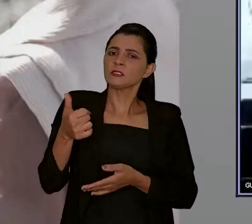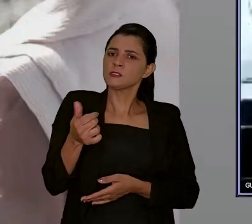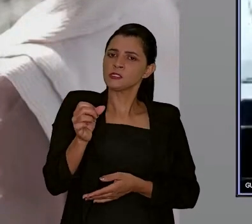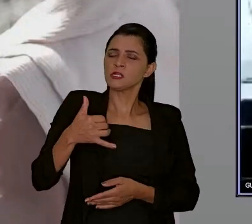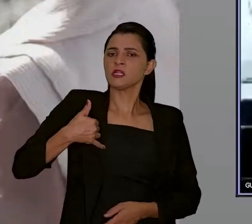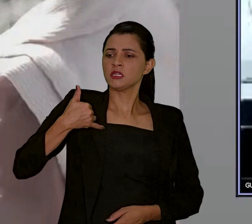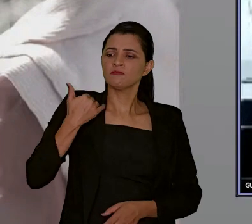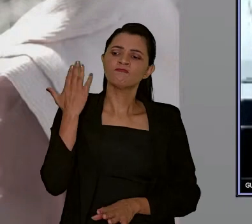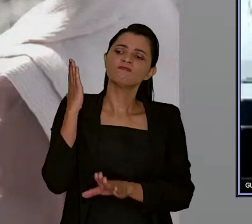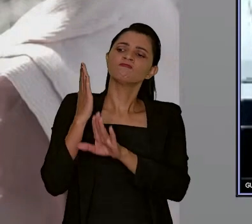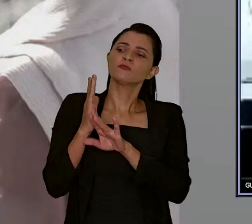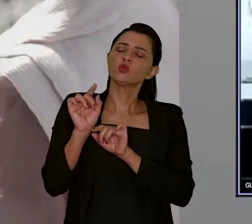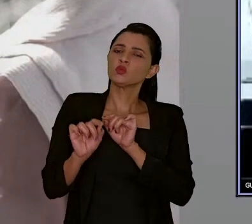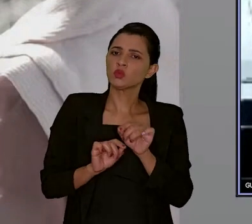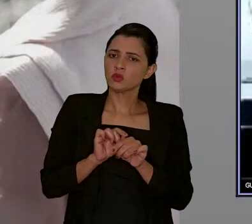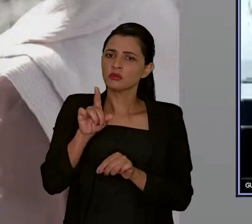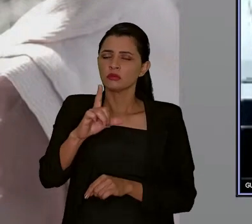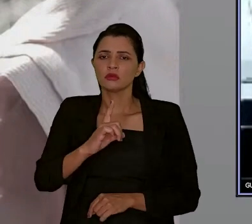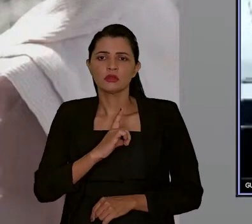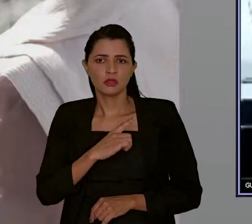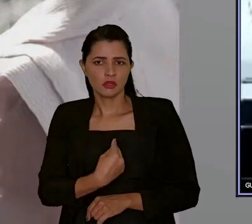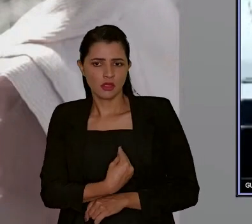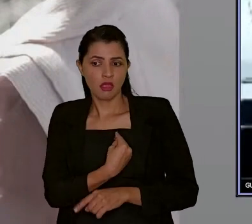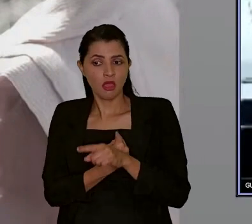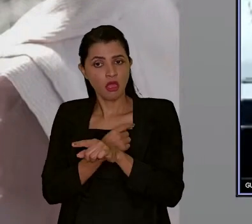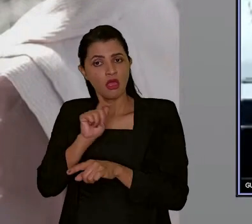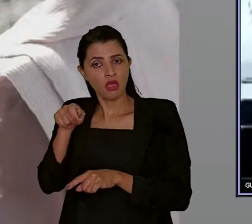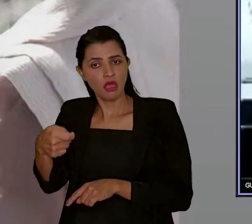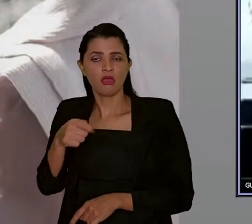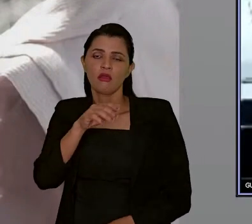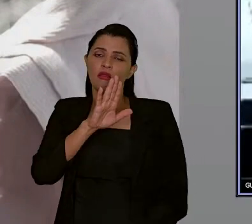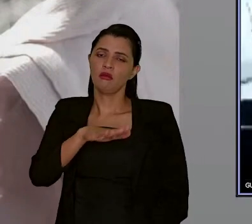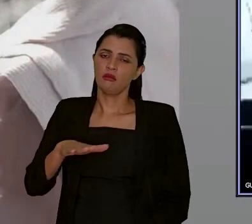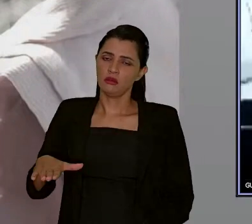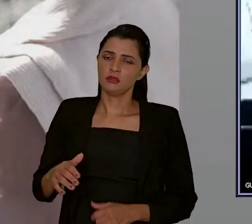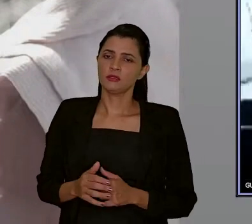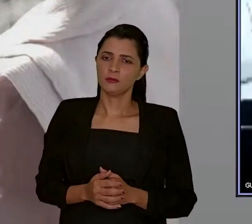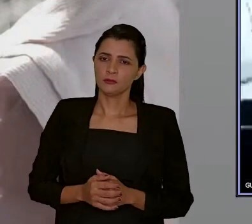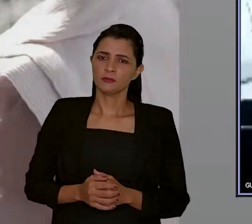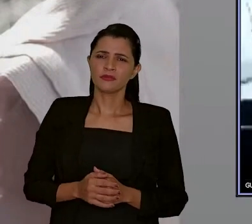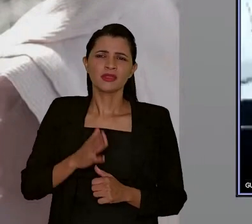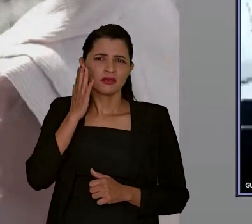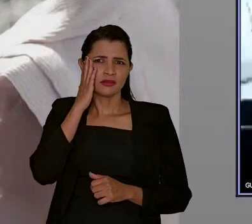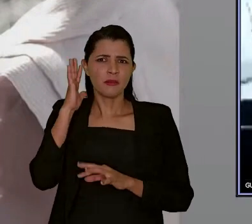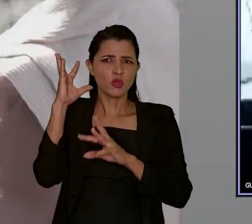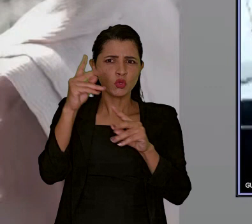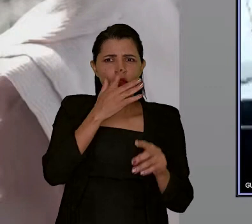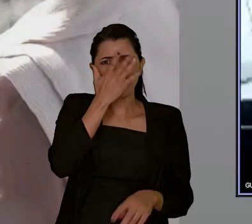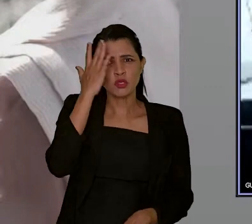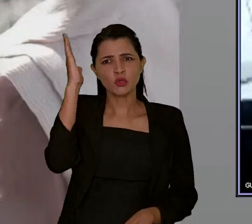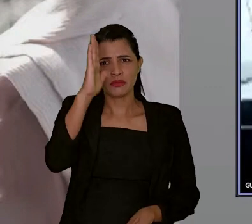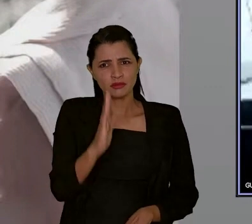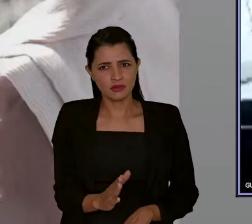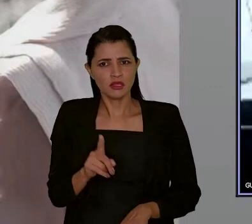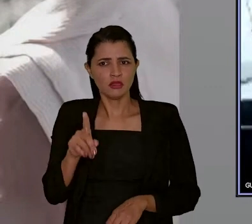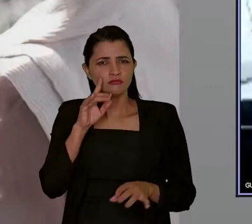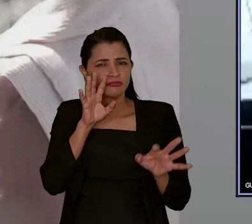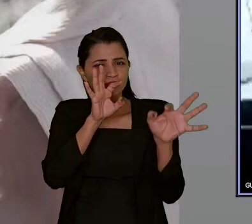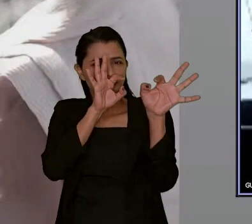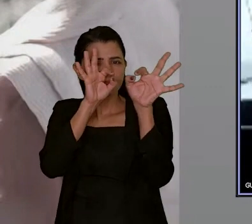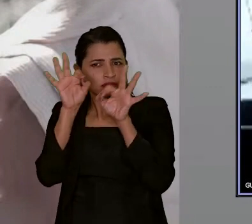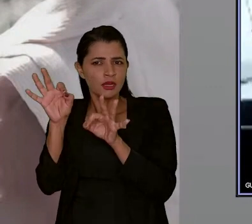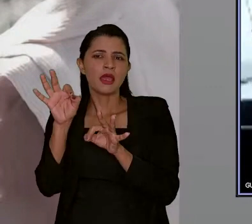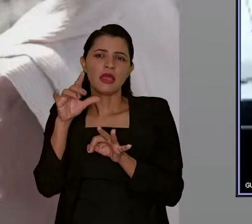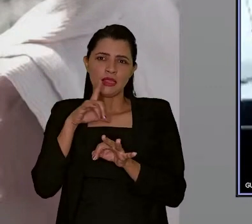a existência de uma criança. Sabe, todos os brasileiros que estão aqui nos acompanhando, e aqui eu trago mais uma informação